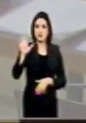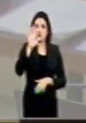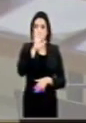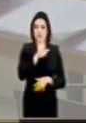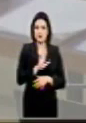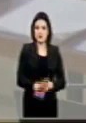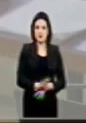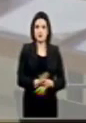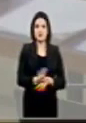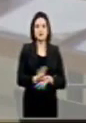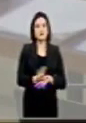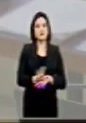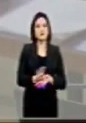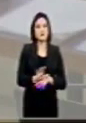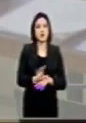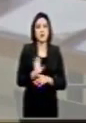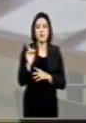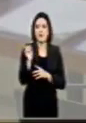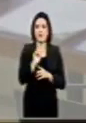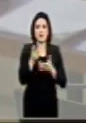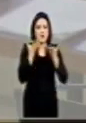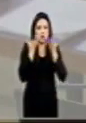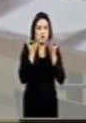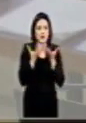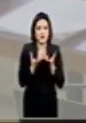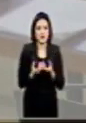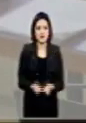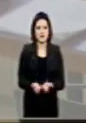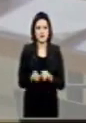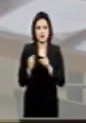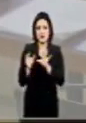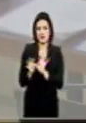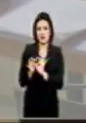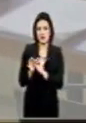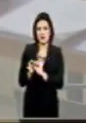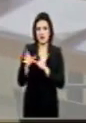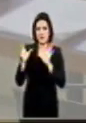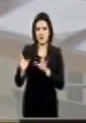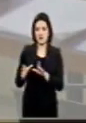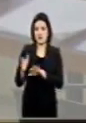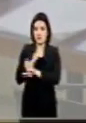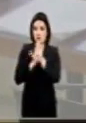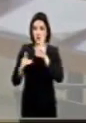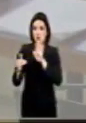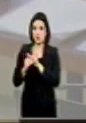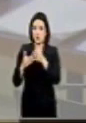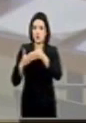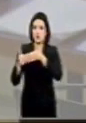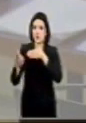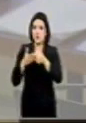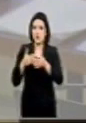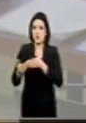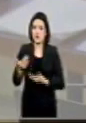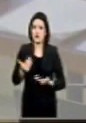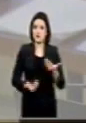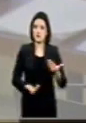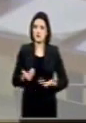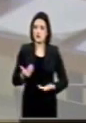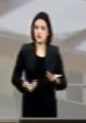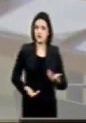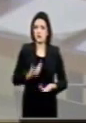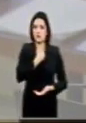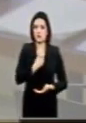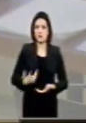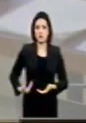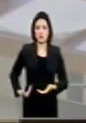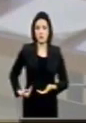literal, não confere foro por prerrogativa de função a todo e qualquer agente público que exerça